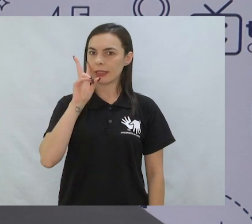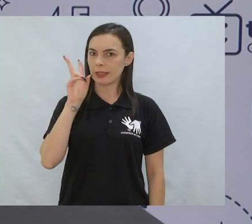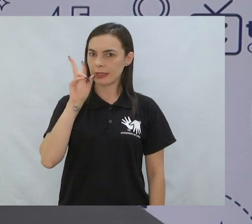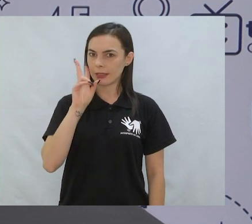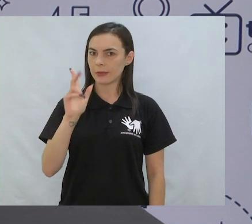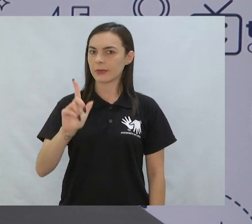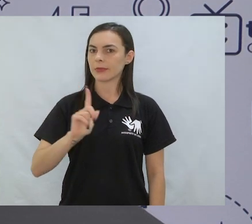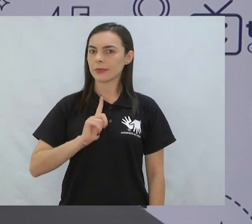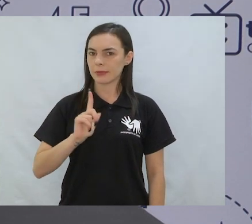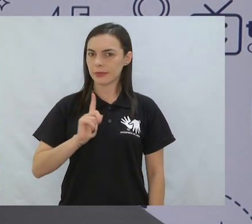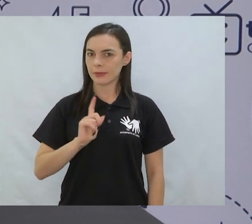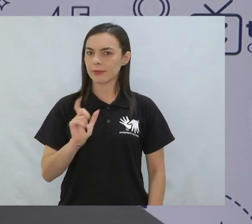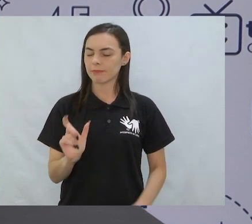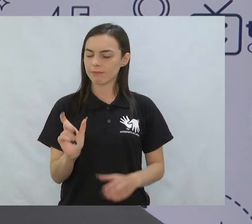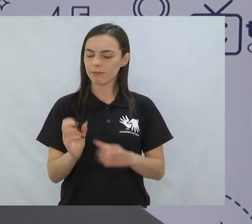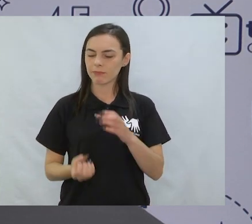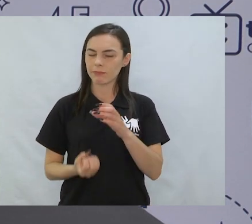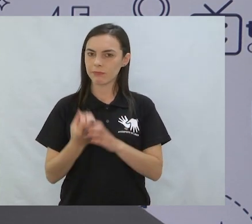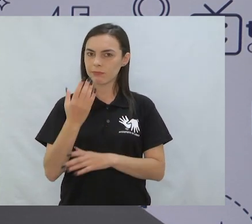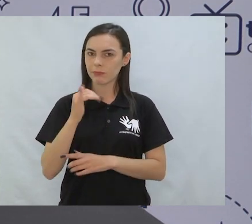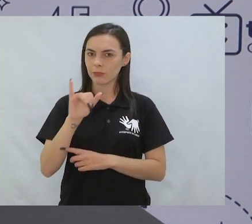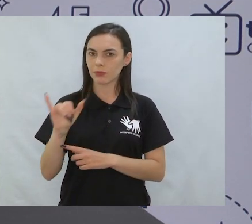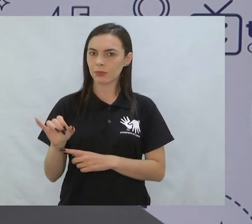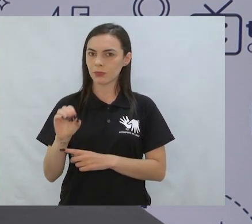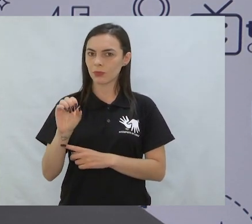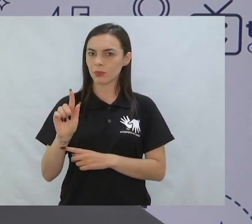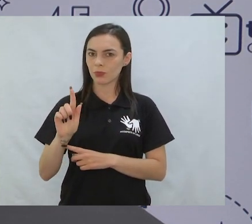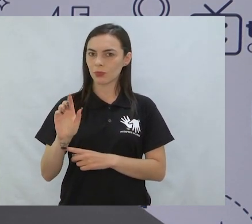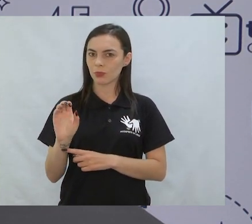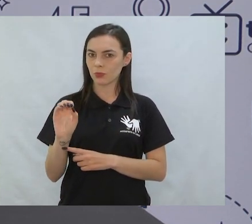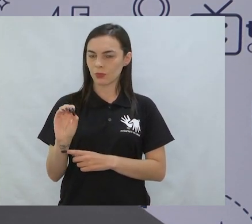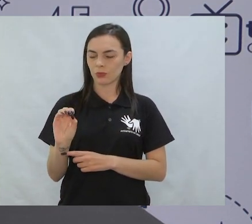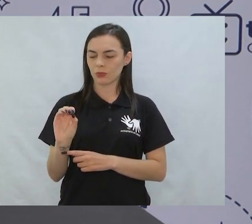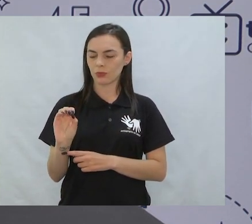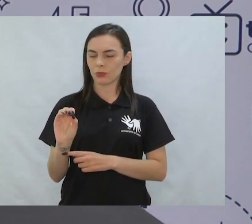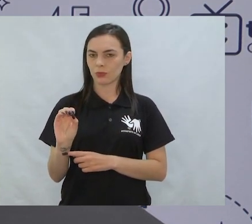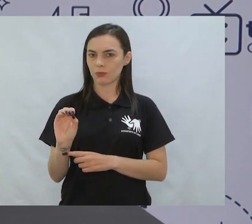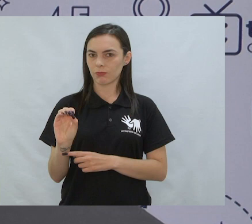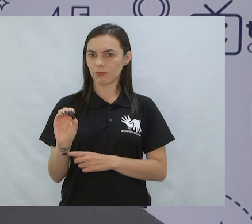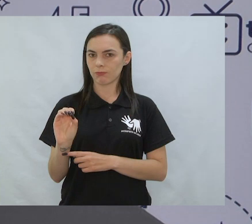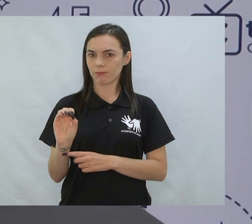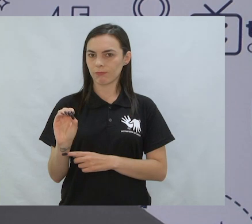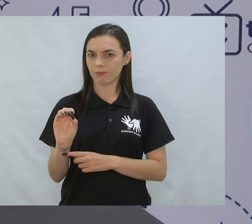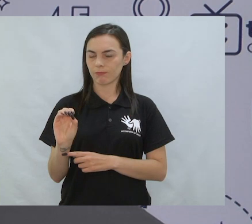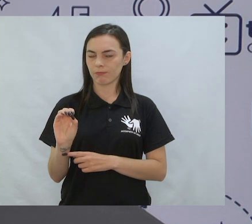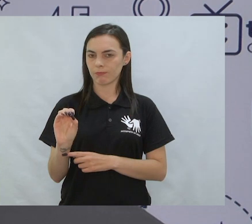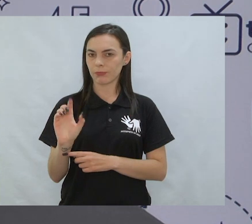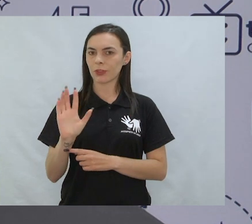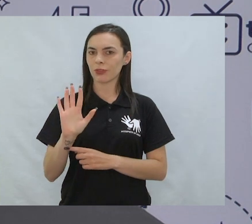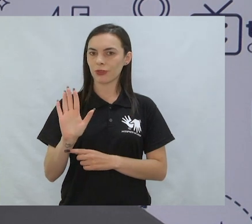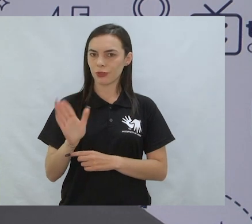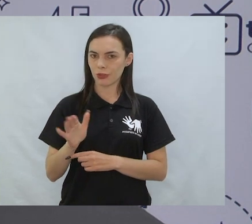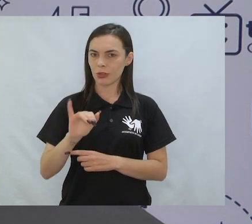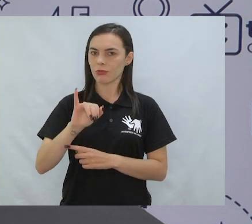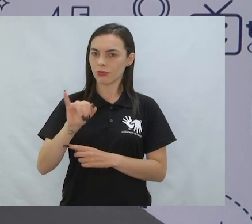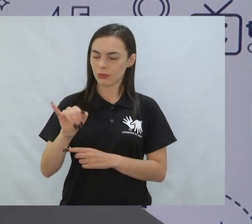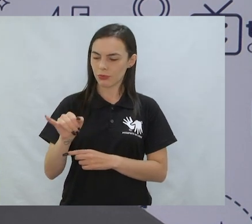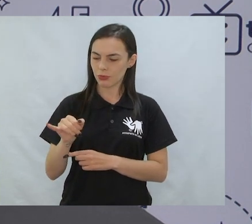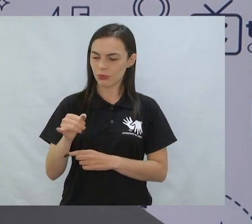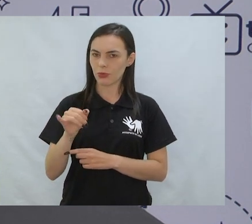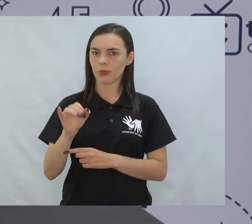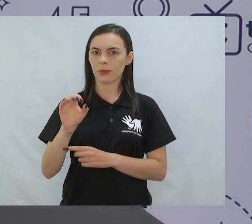Lembram que nós estamos formando a palavra jogo. Nós já colocamos